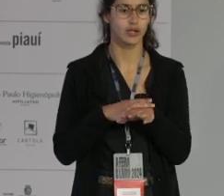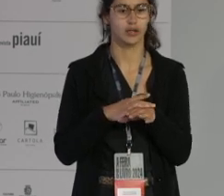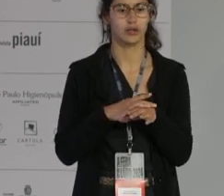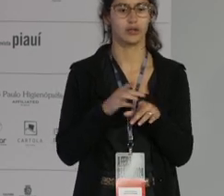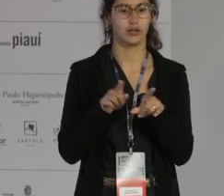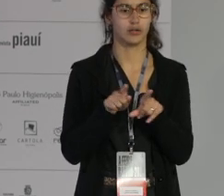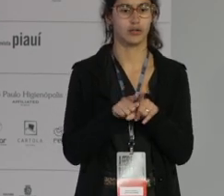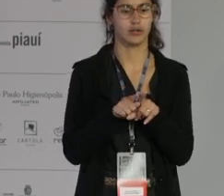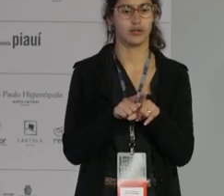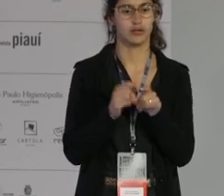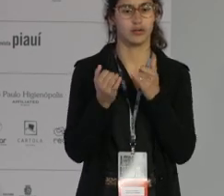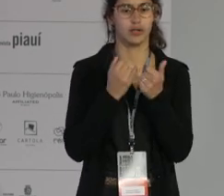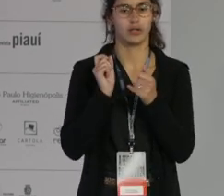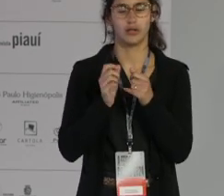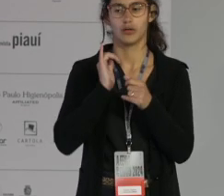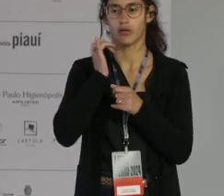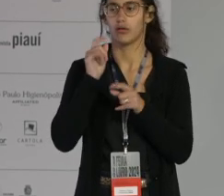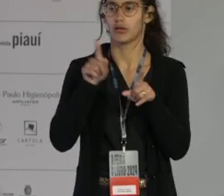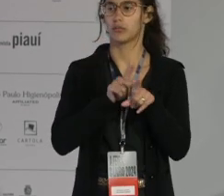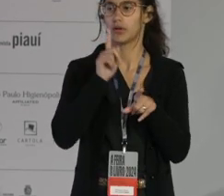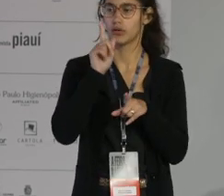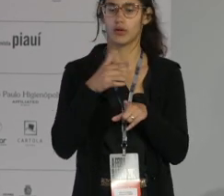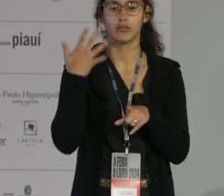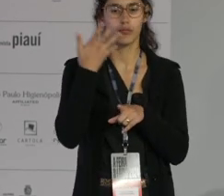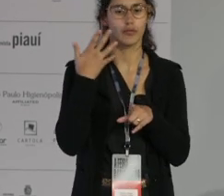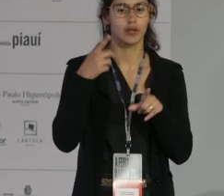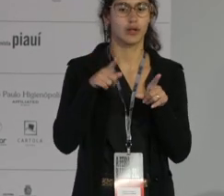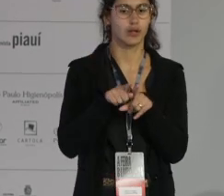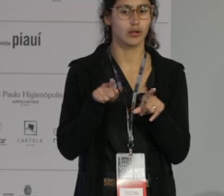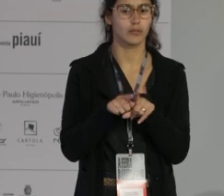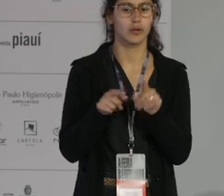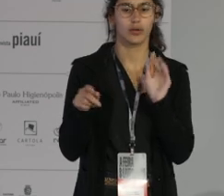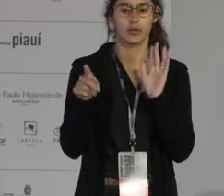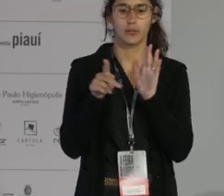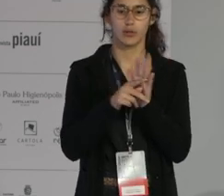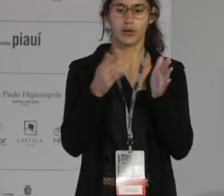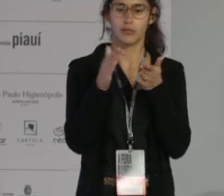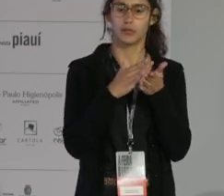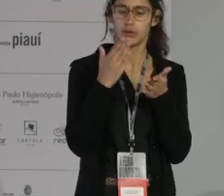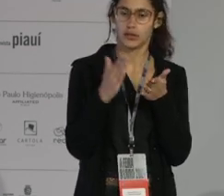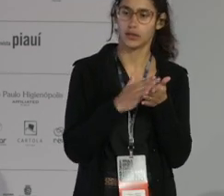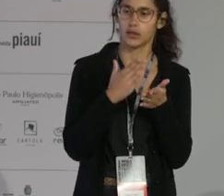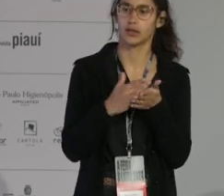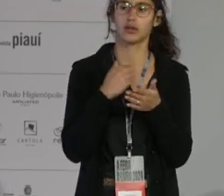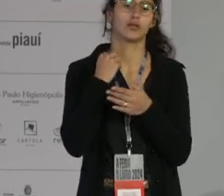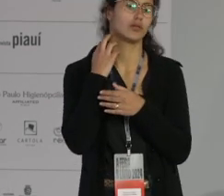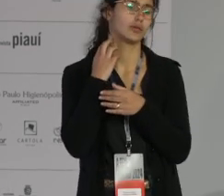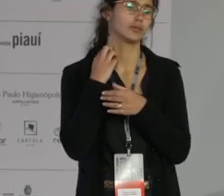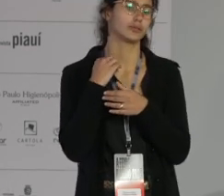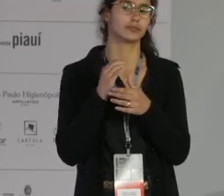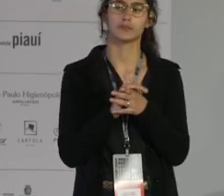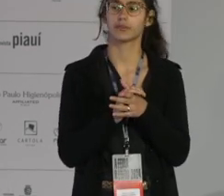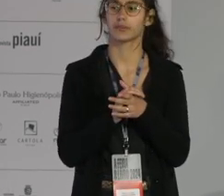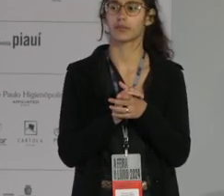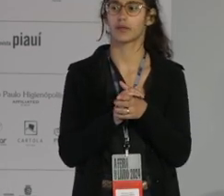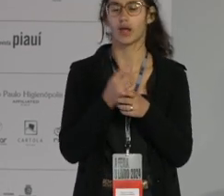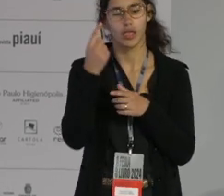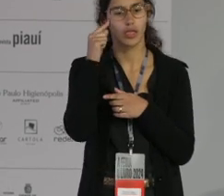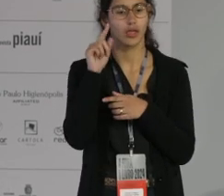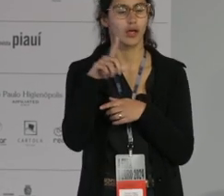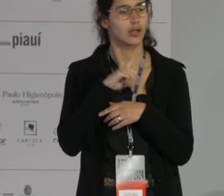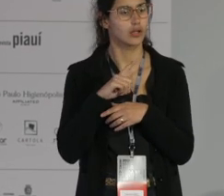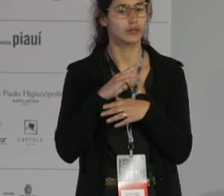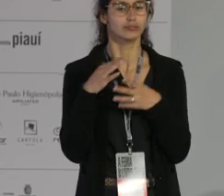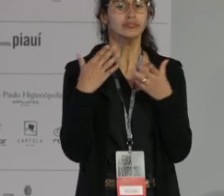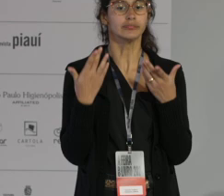eu falei, ah, será que esse conto também não vai estar falando do próprio livro, né, do próprio livro, com essa ideia da coesão.